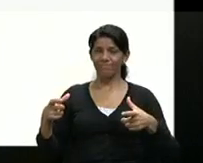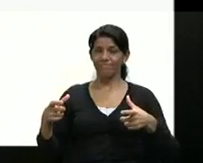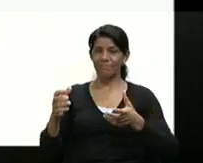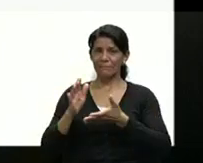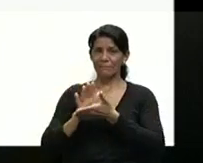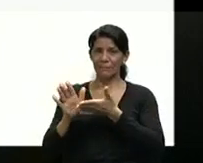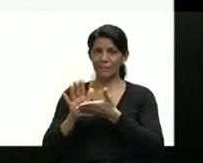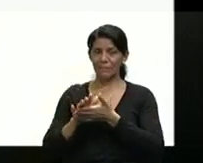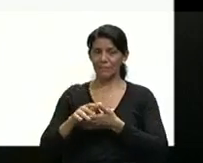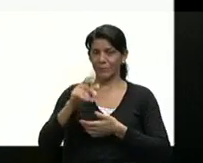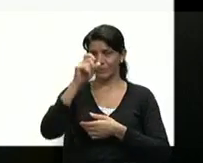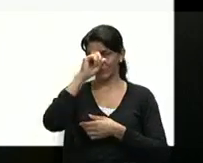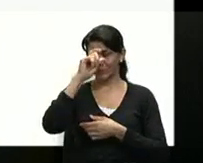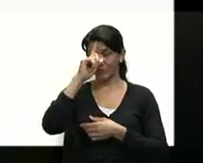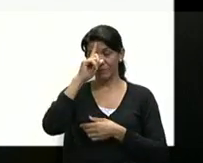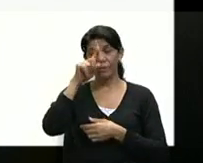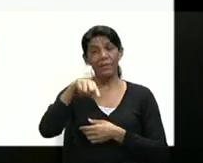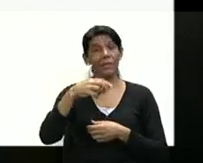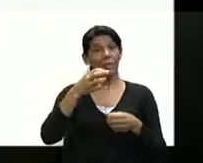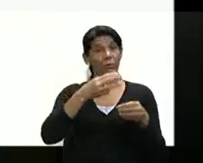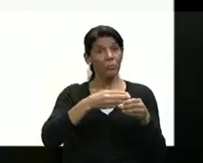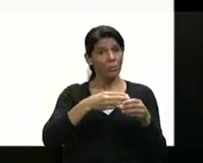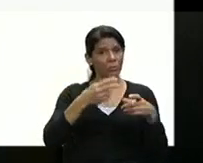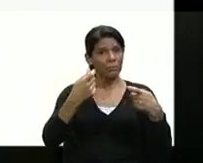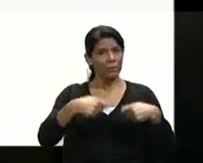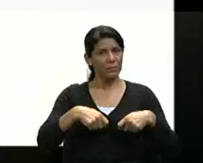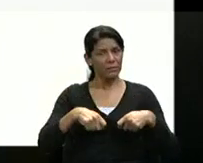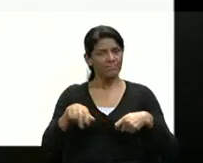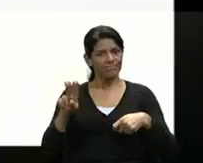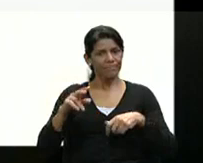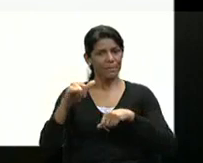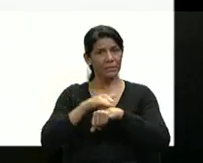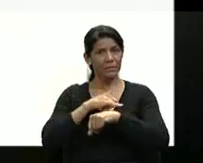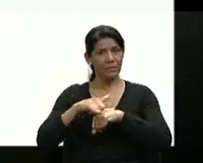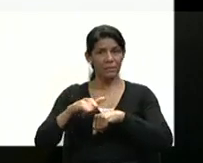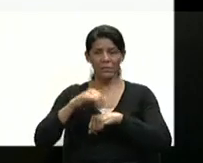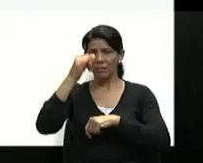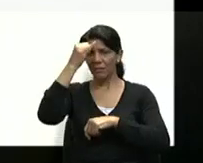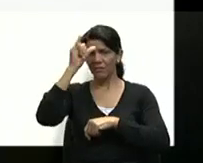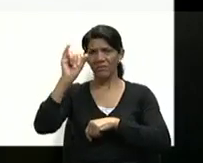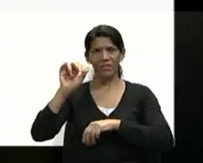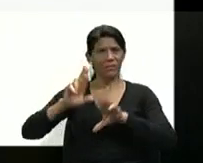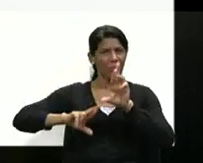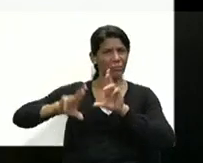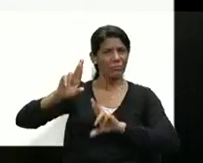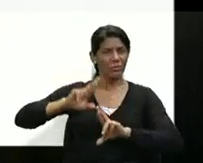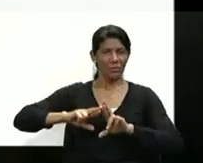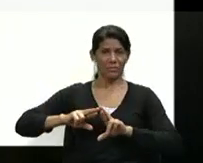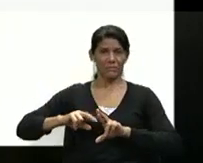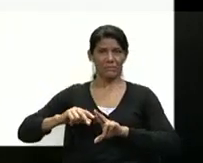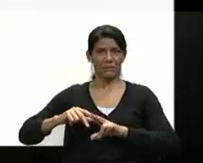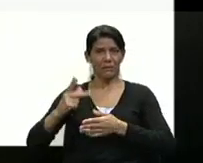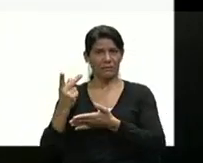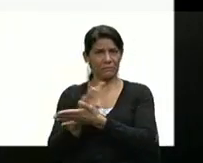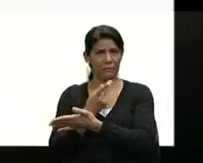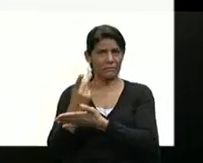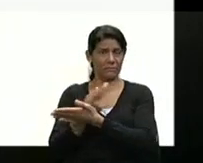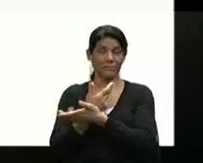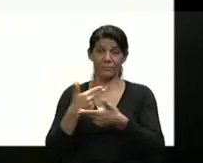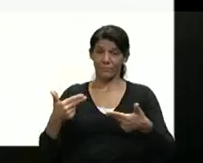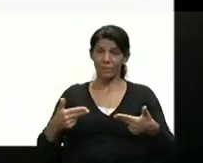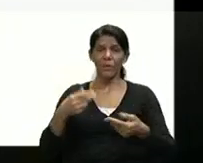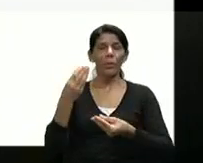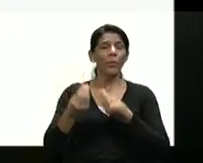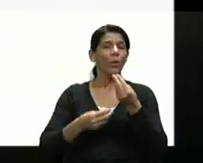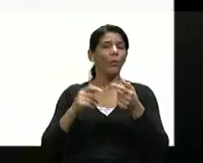O município precisa estabelecer estratégias que previnam e controlem isso. E como ele deve ser